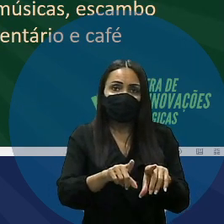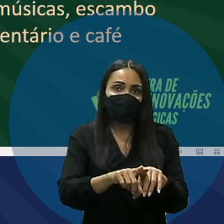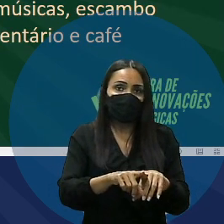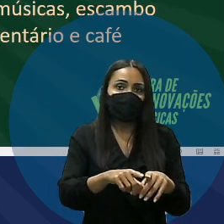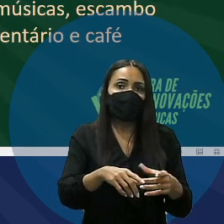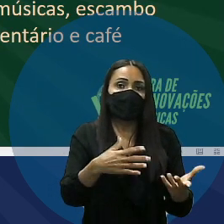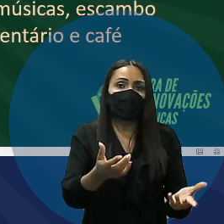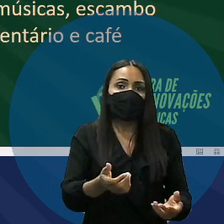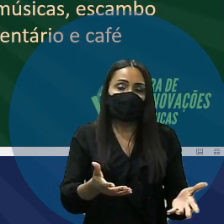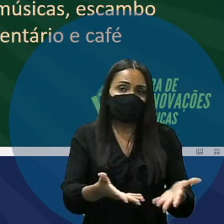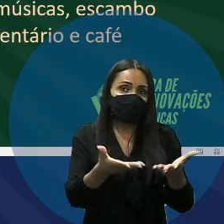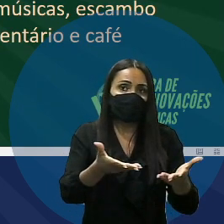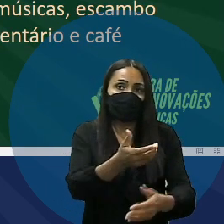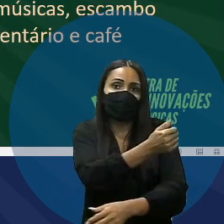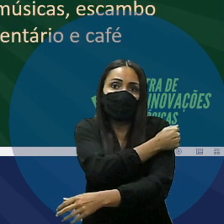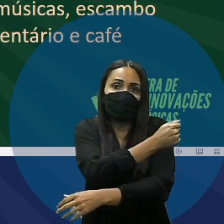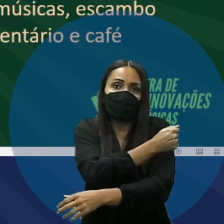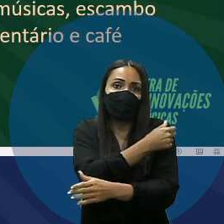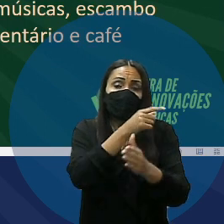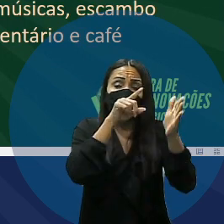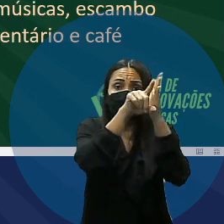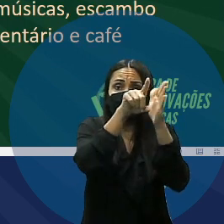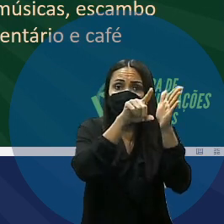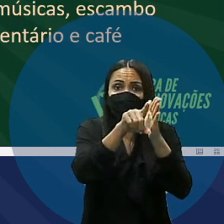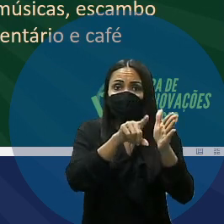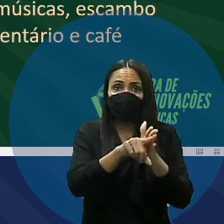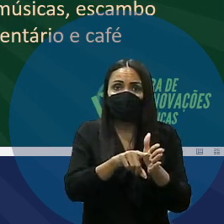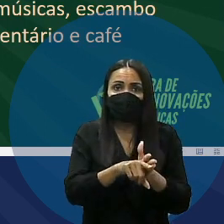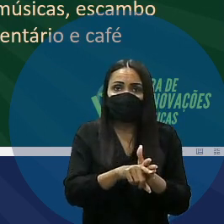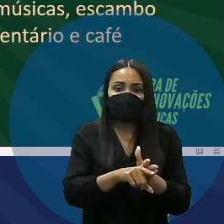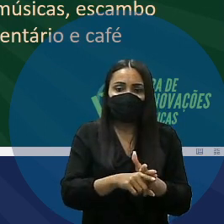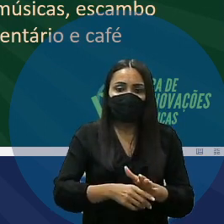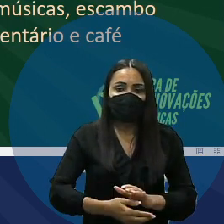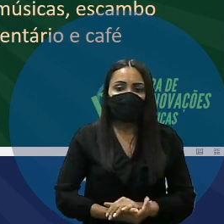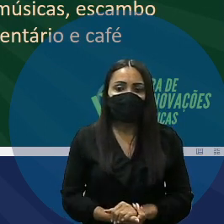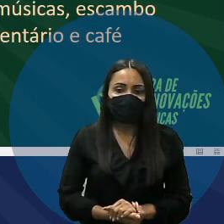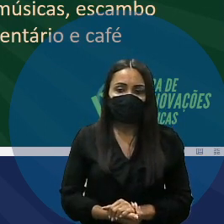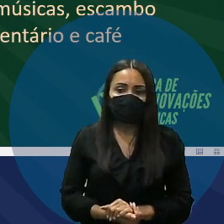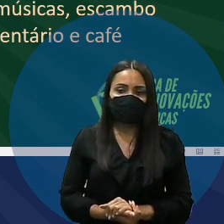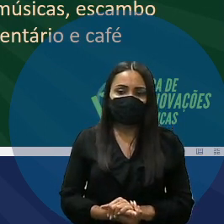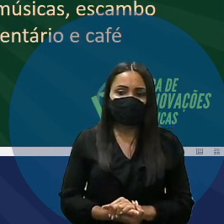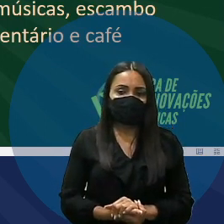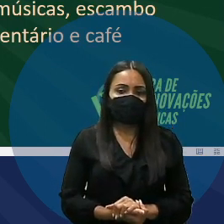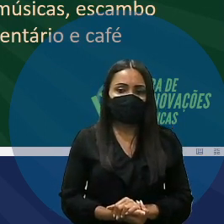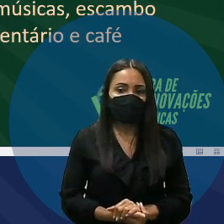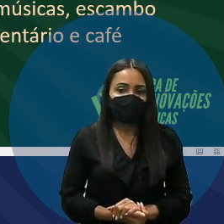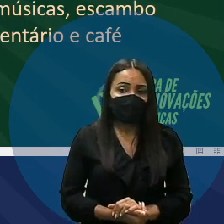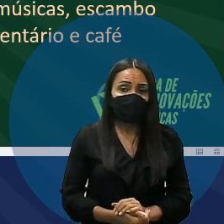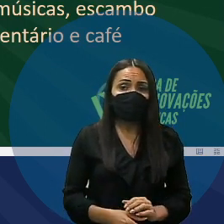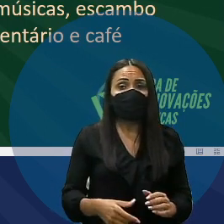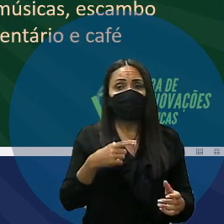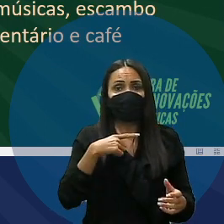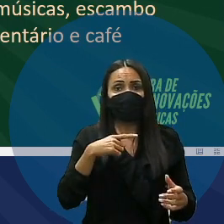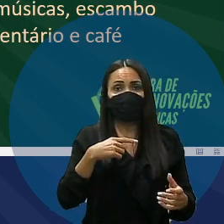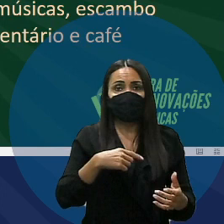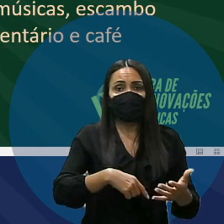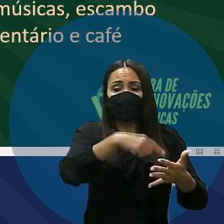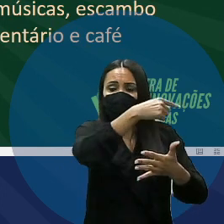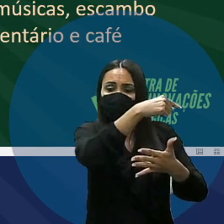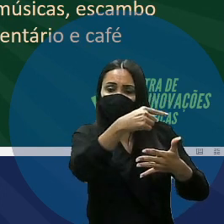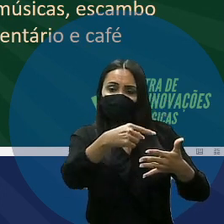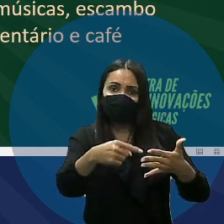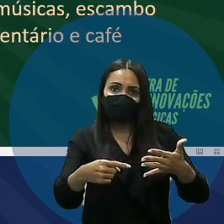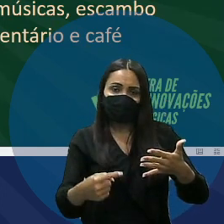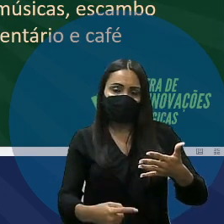com as suas perguntas e as suas indagações sobre a obra do autor citado. Então, a gente teve aí um complexo enorme nesse